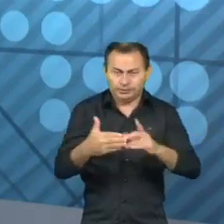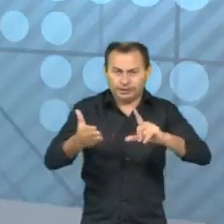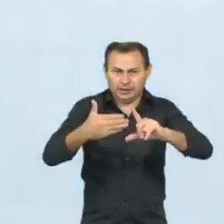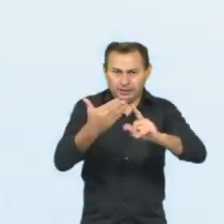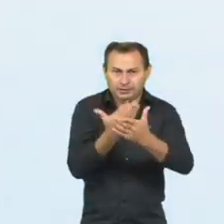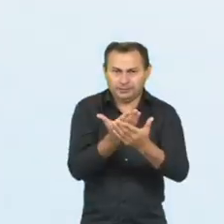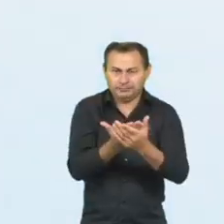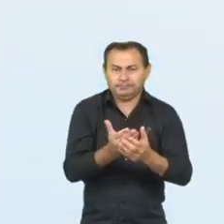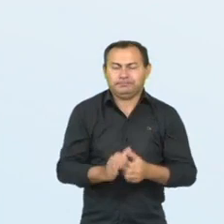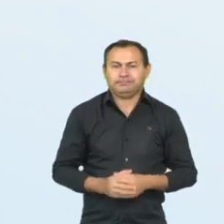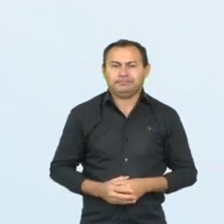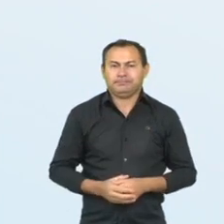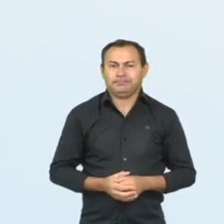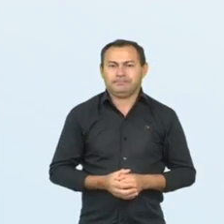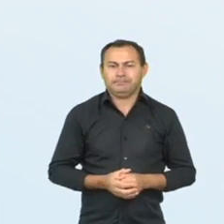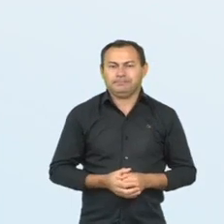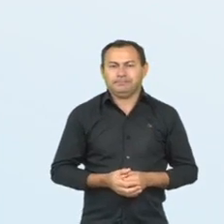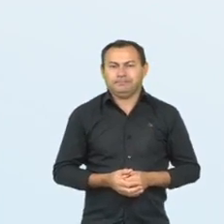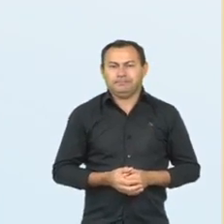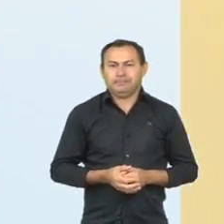teleaula.